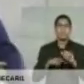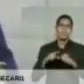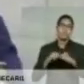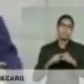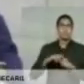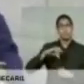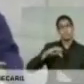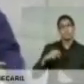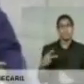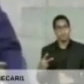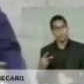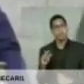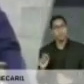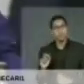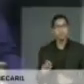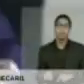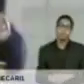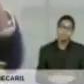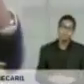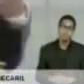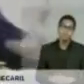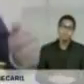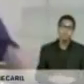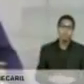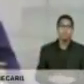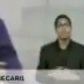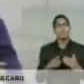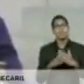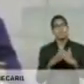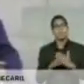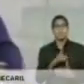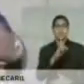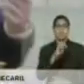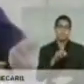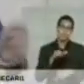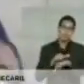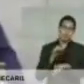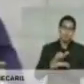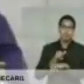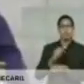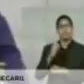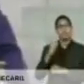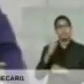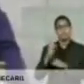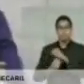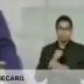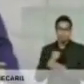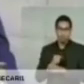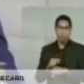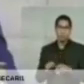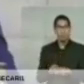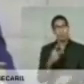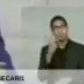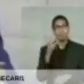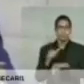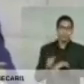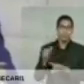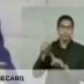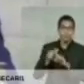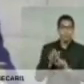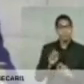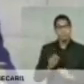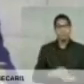92 do mesmo estatuto, que diz o quê? Um limite de 10 faltas no ano, no máximo 2 faltas por mês. Ou